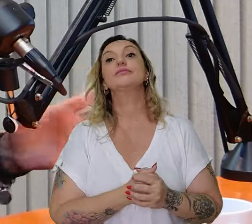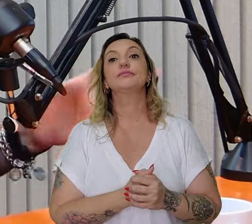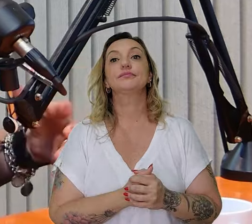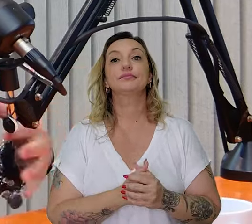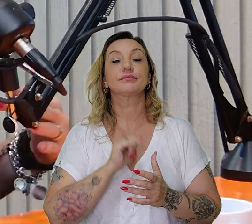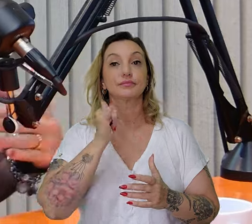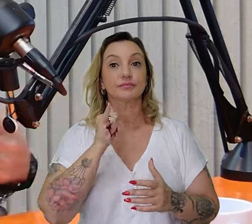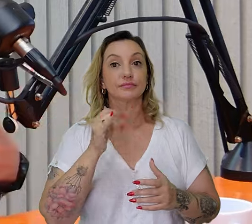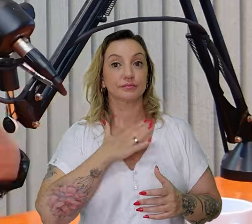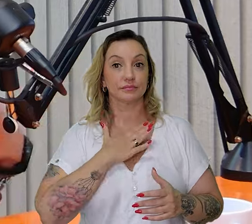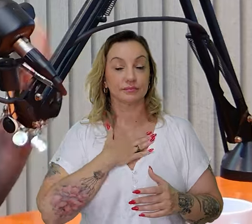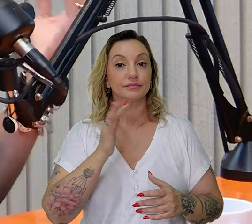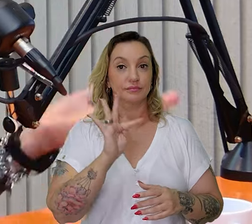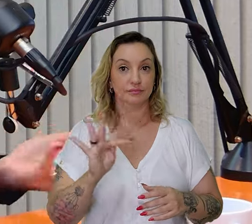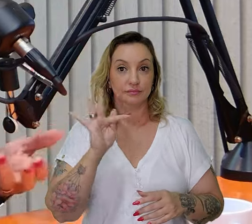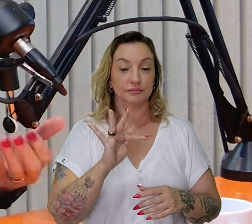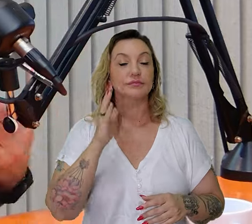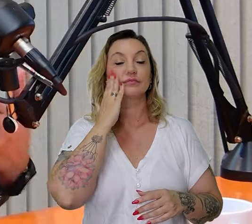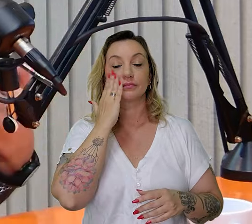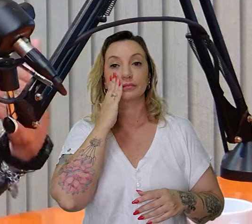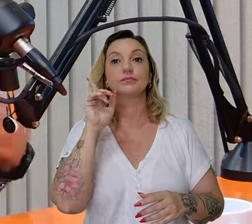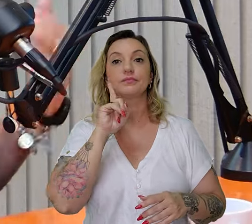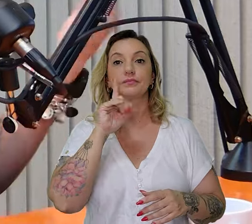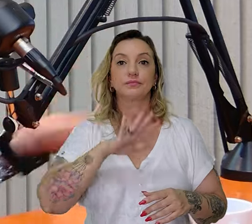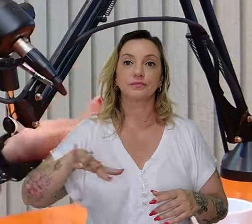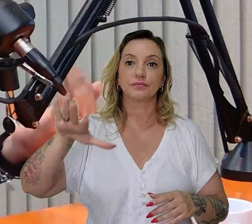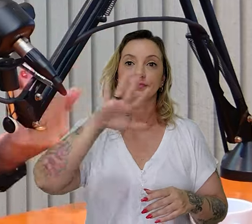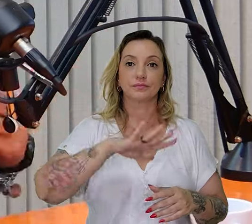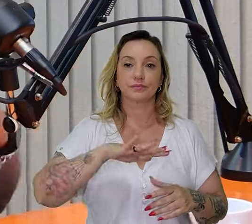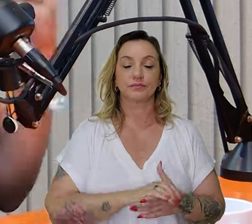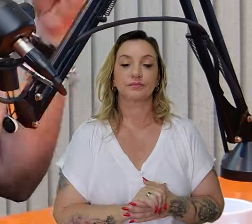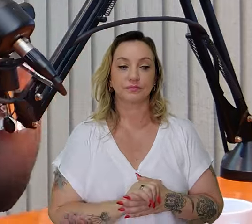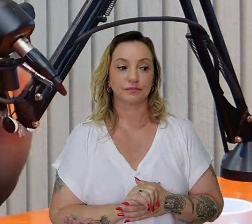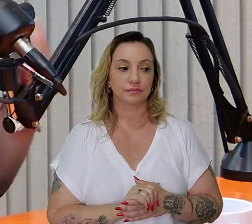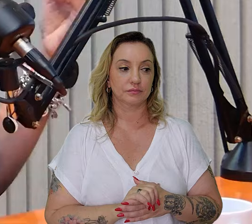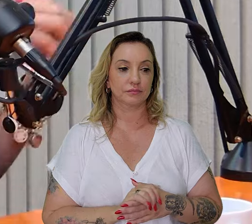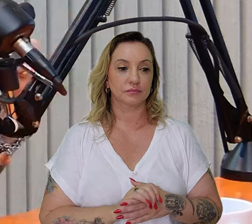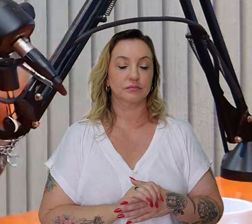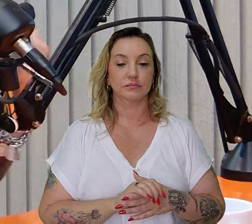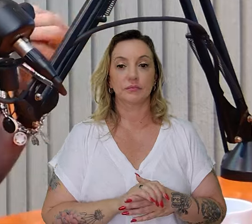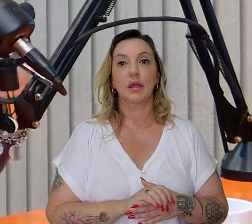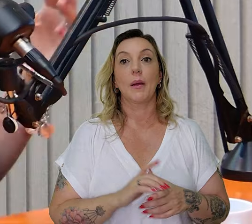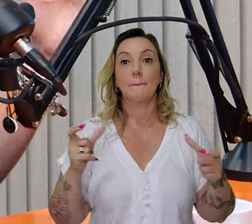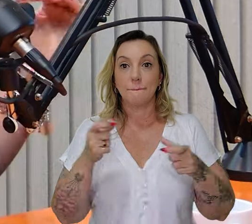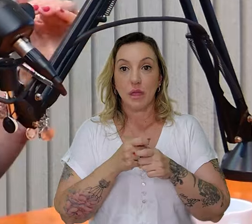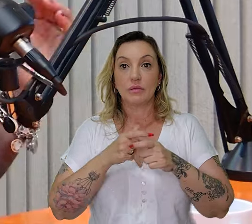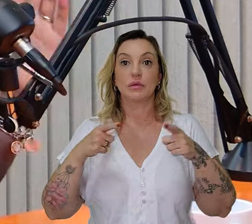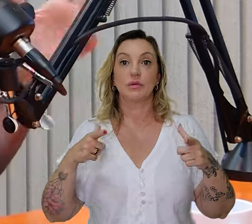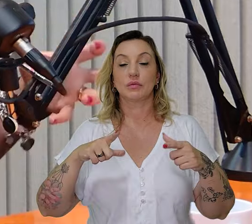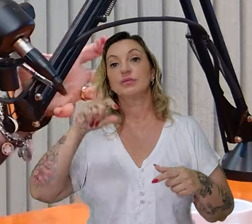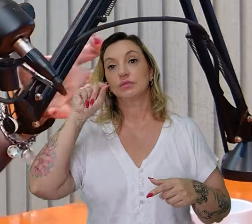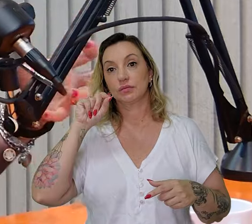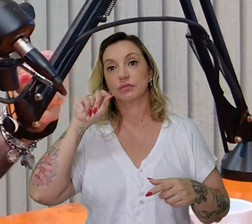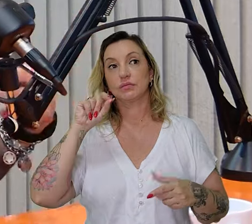universidades Americanas no geral tem o major e o tem o Minor e o major né que você escolhe eh como se fosse o o a